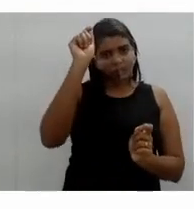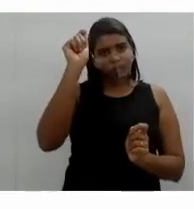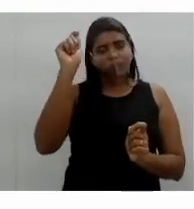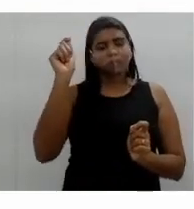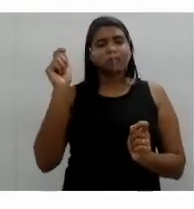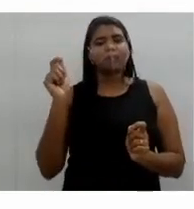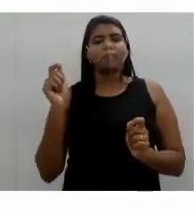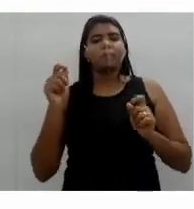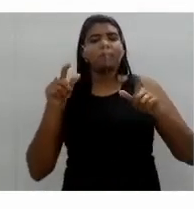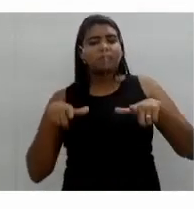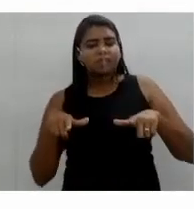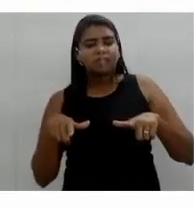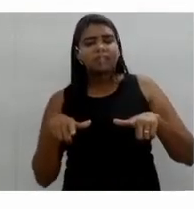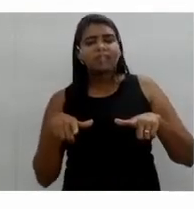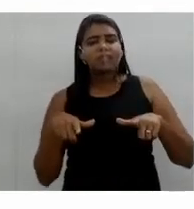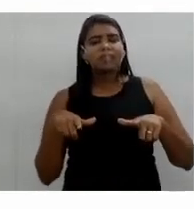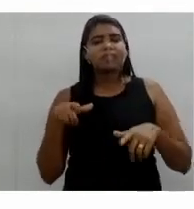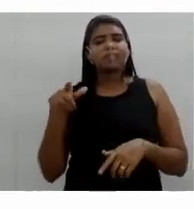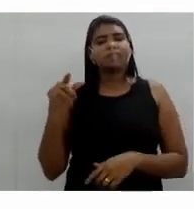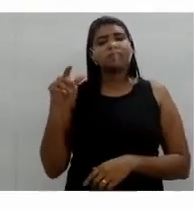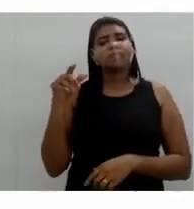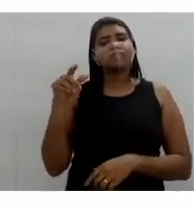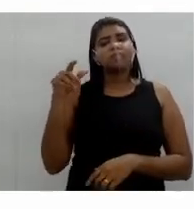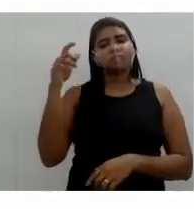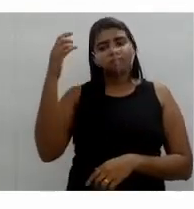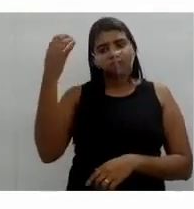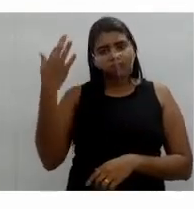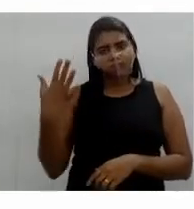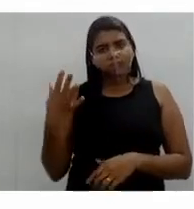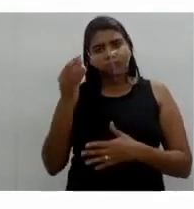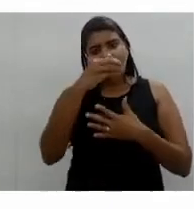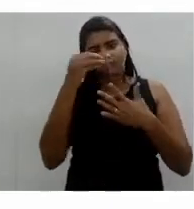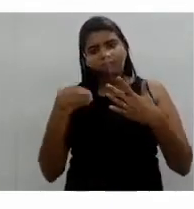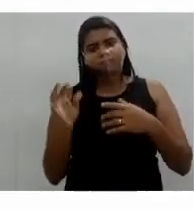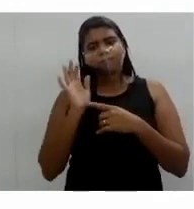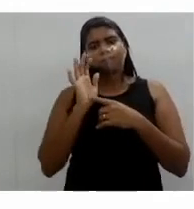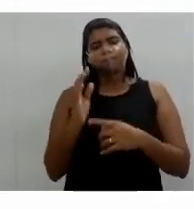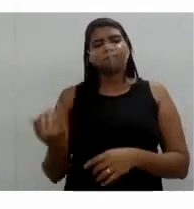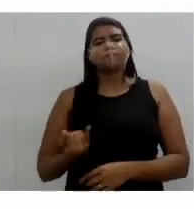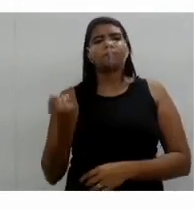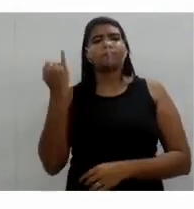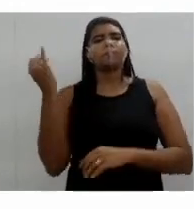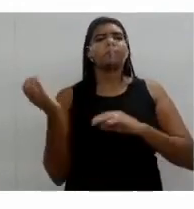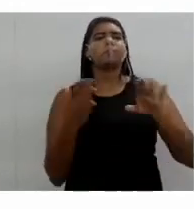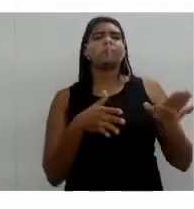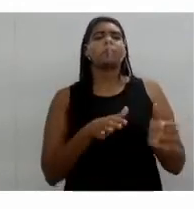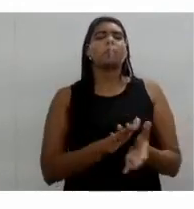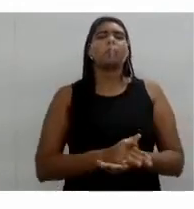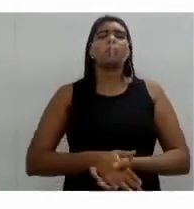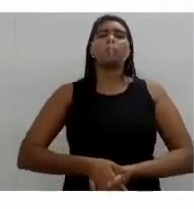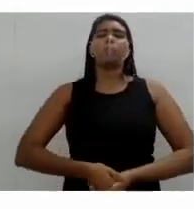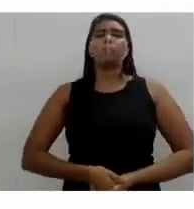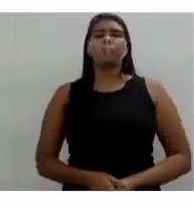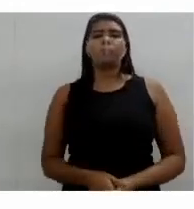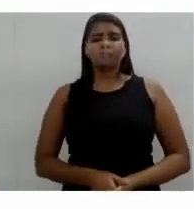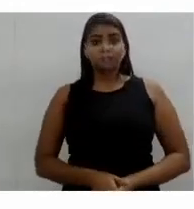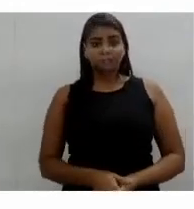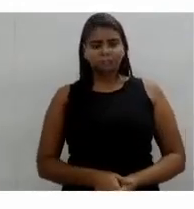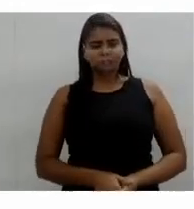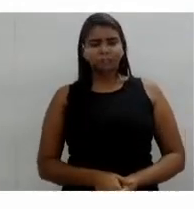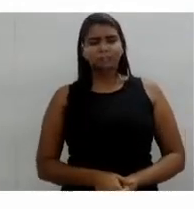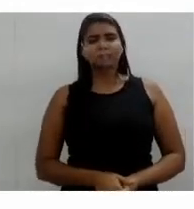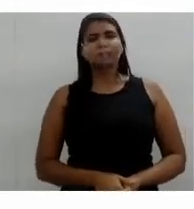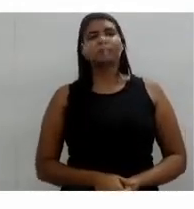até esse local. Então, são essas características, né, que são importantes. Além disso, gente, outra questão